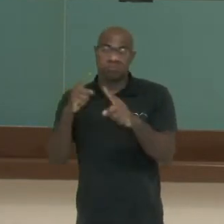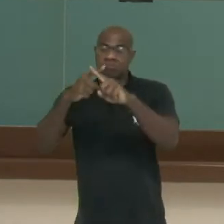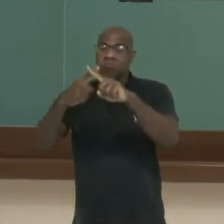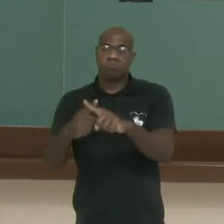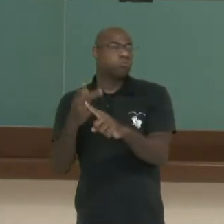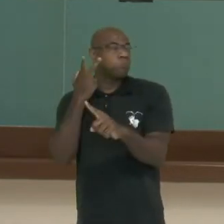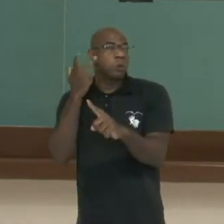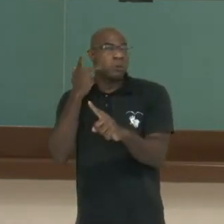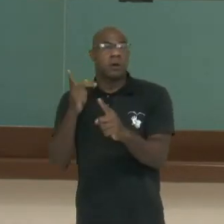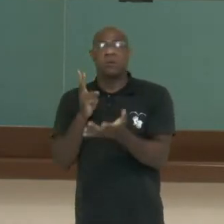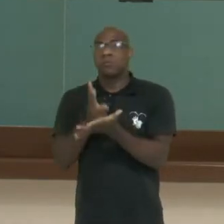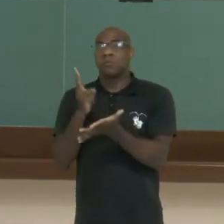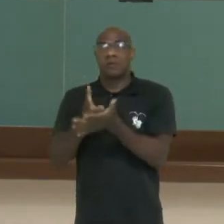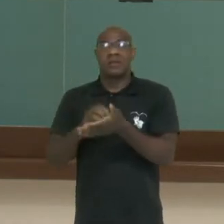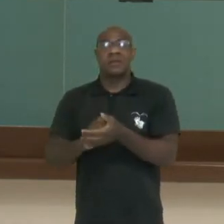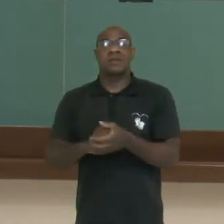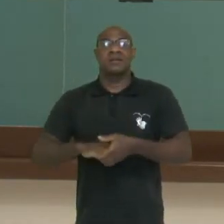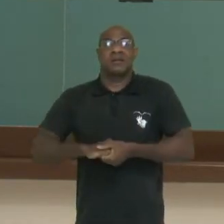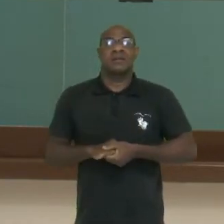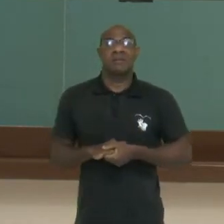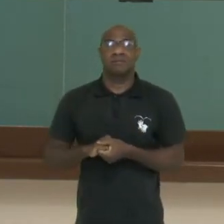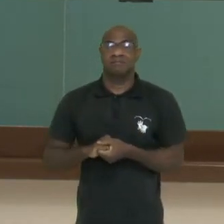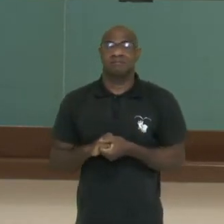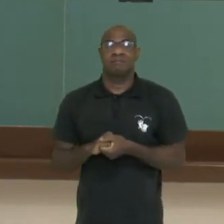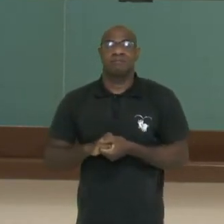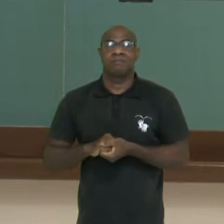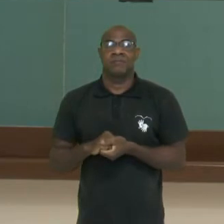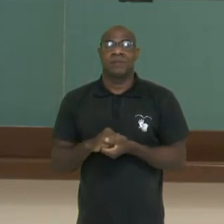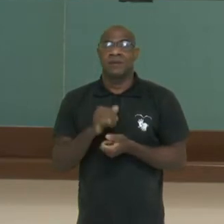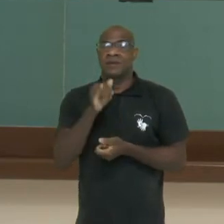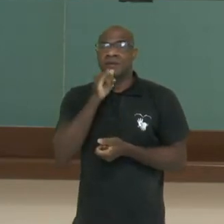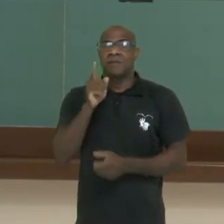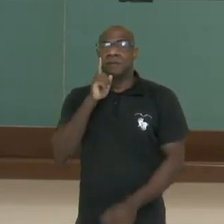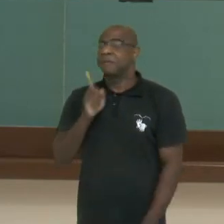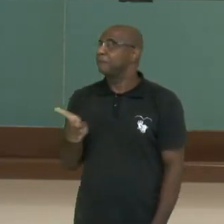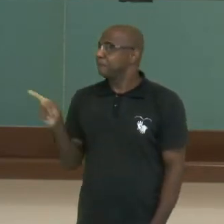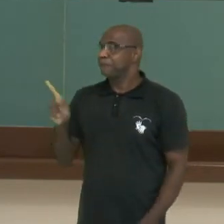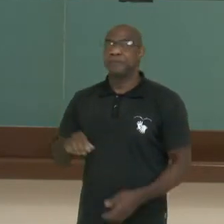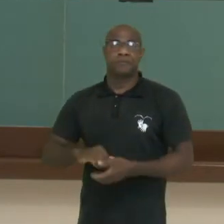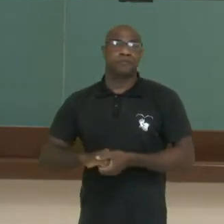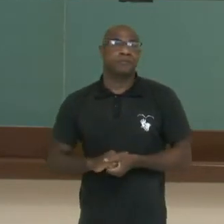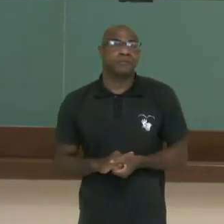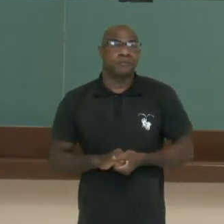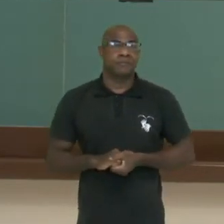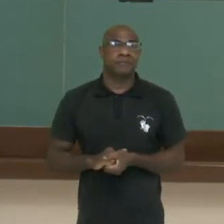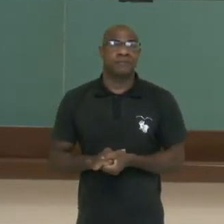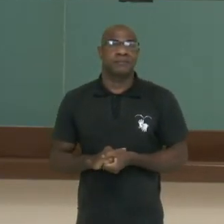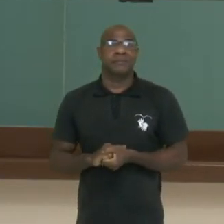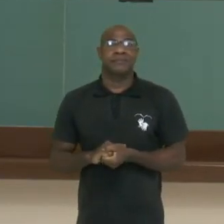se estivesse multiplicando 412 por 75. Multiplica, faz essa